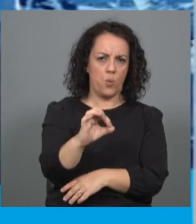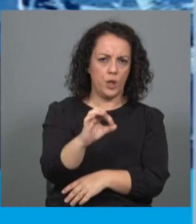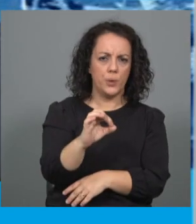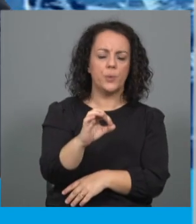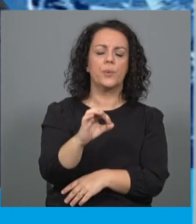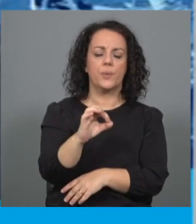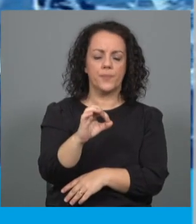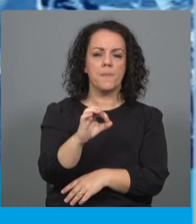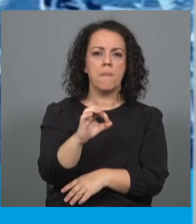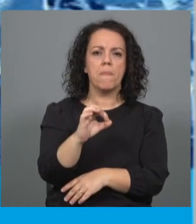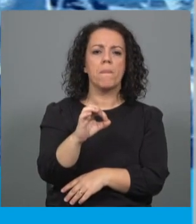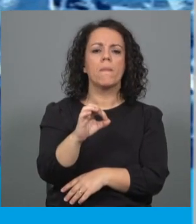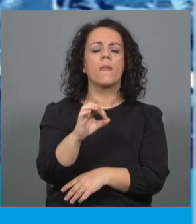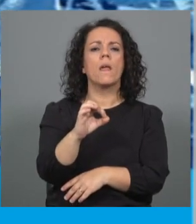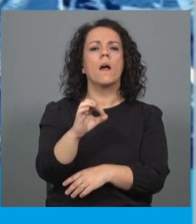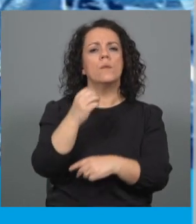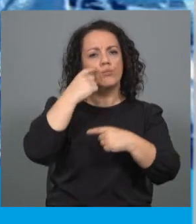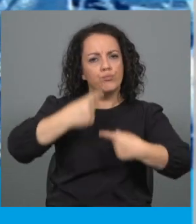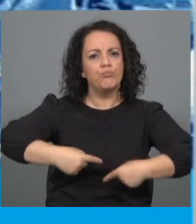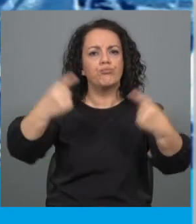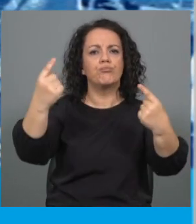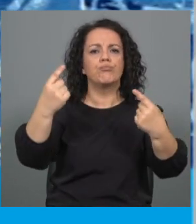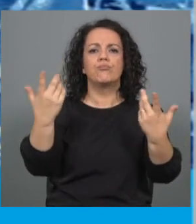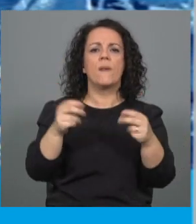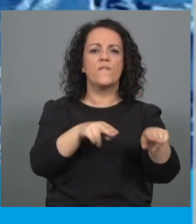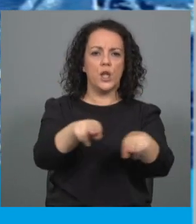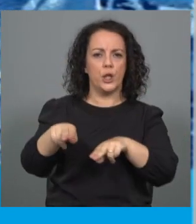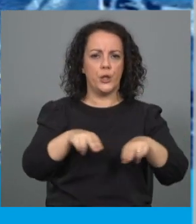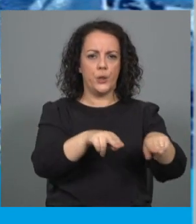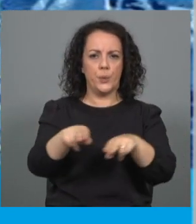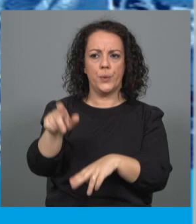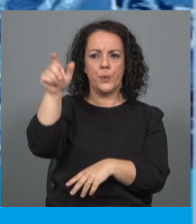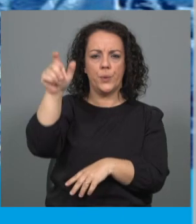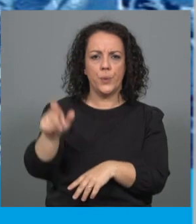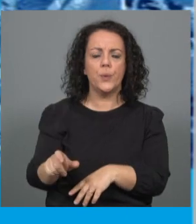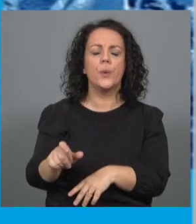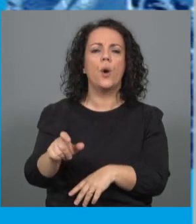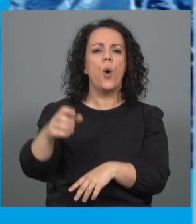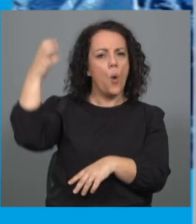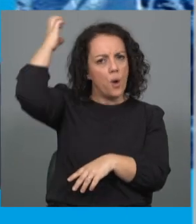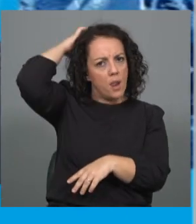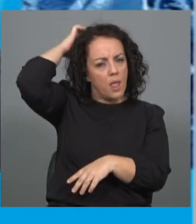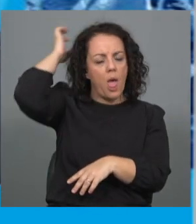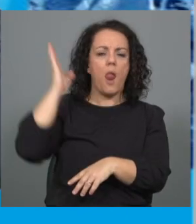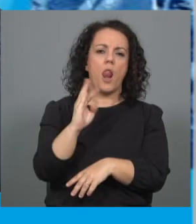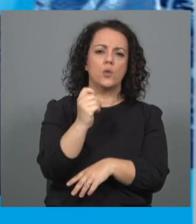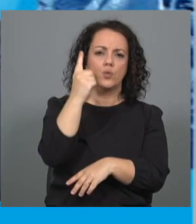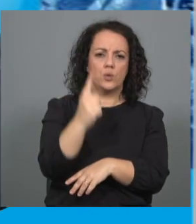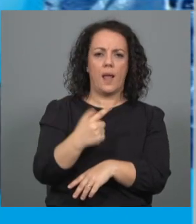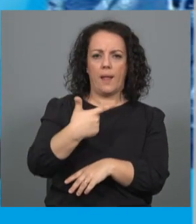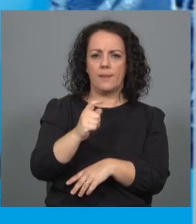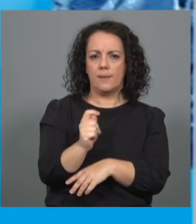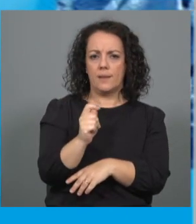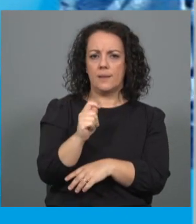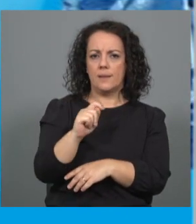o lançamento de um vídeo do cardeal José Tolentino, precisamente como introdução